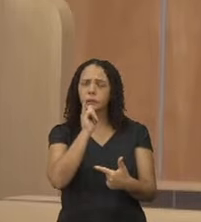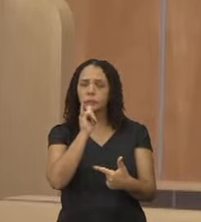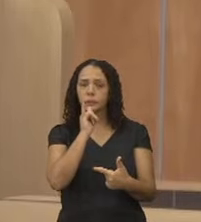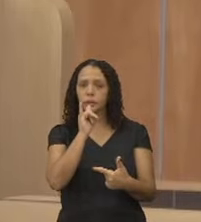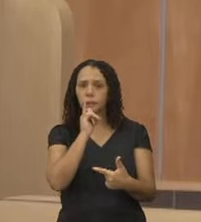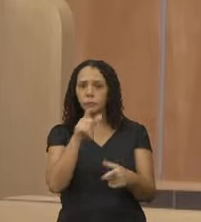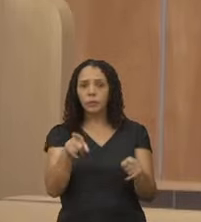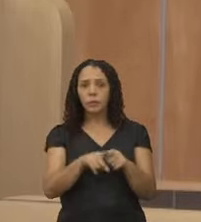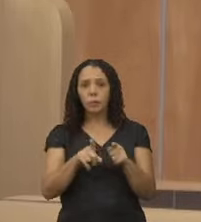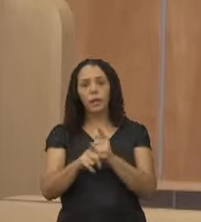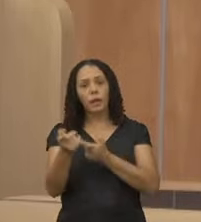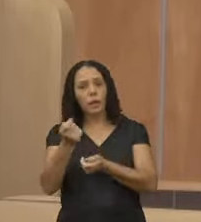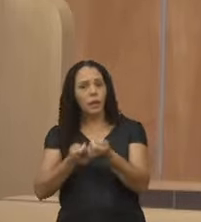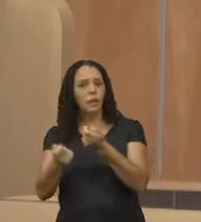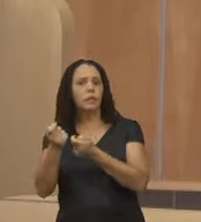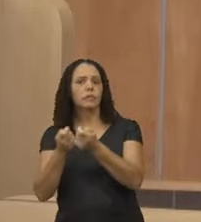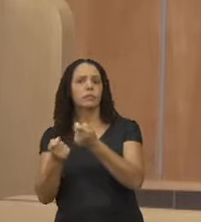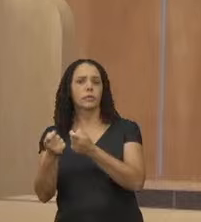atividades econômicas.